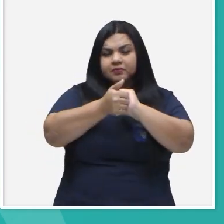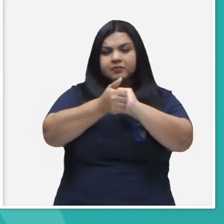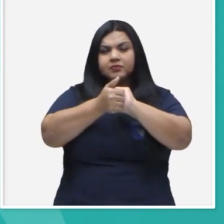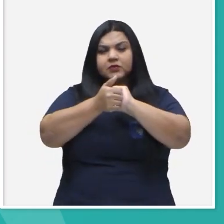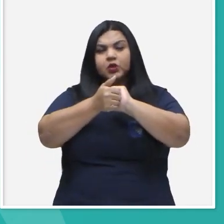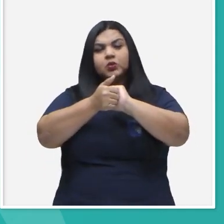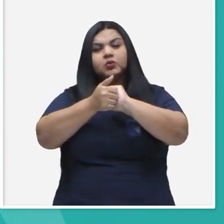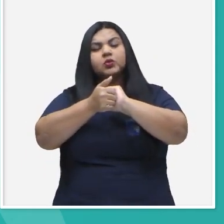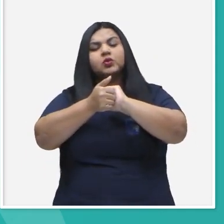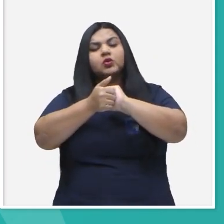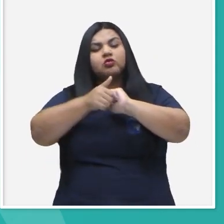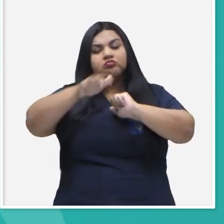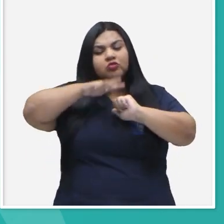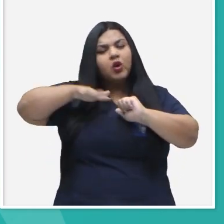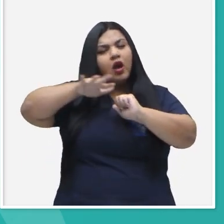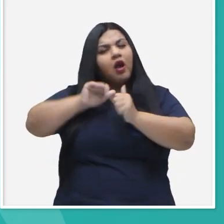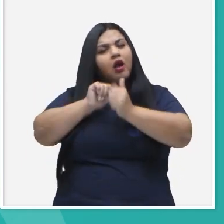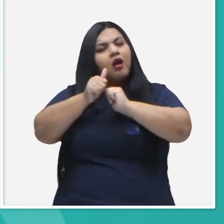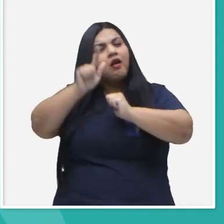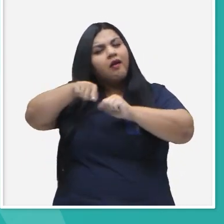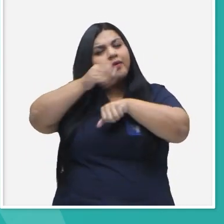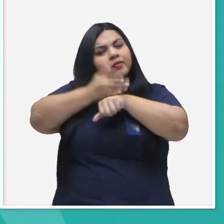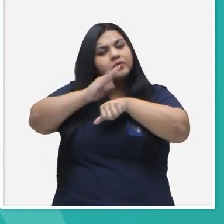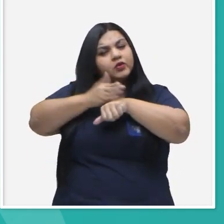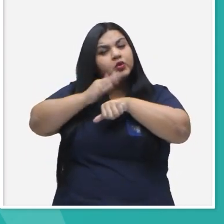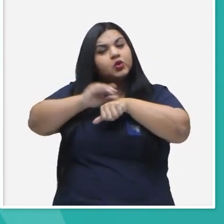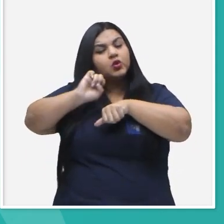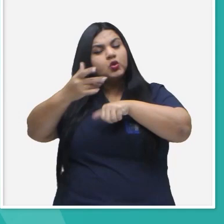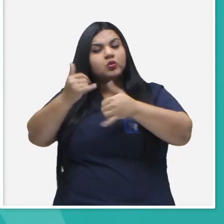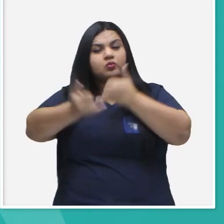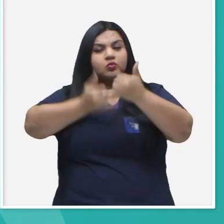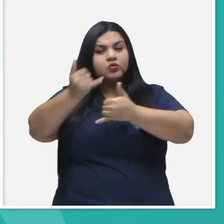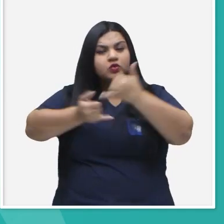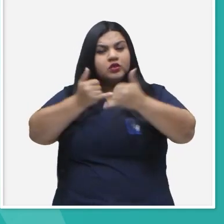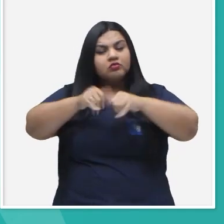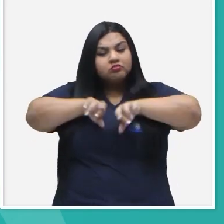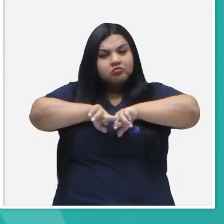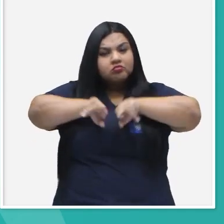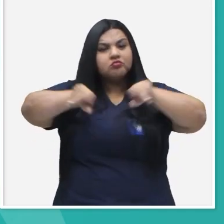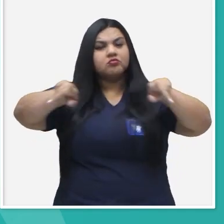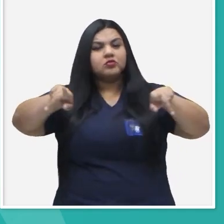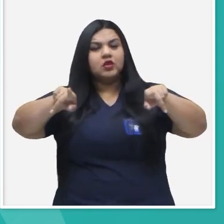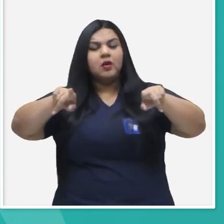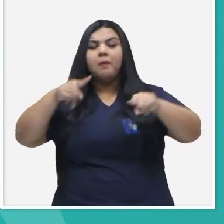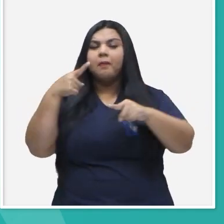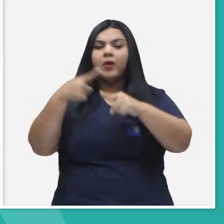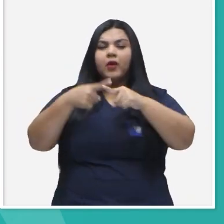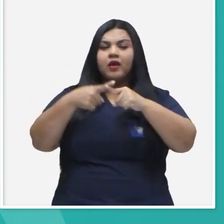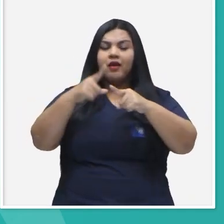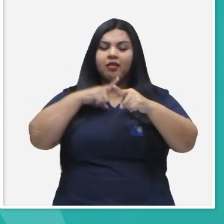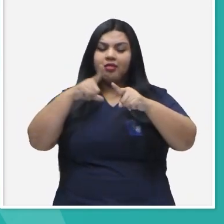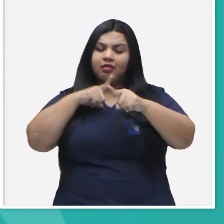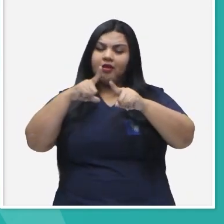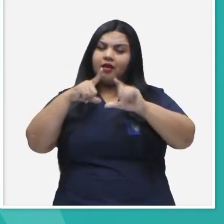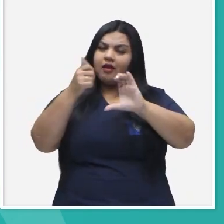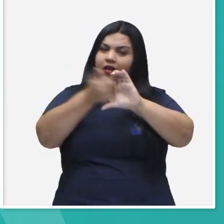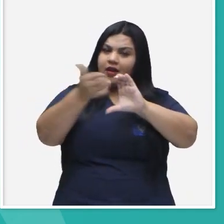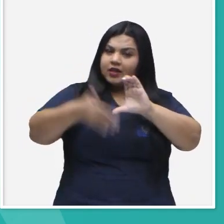os esportes, são práticas ou jogos que se diferenciam por adotar um